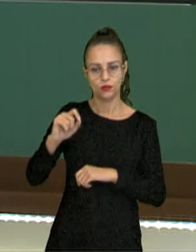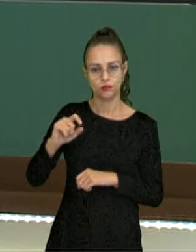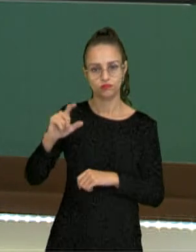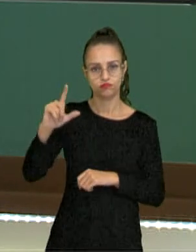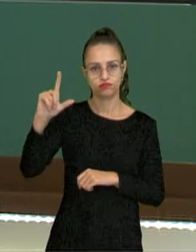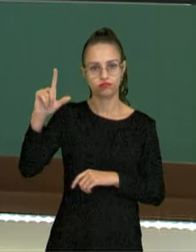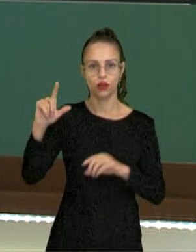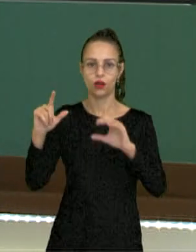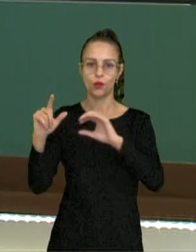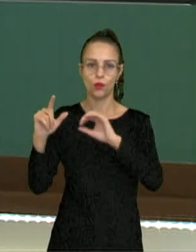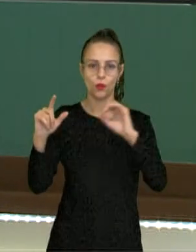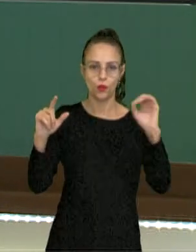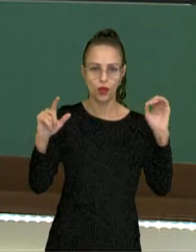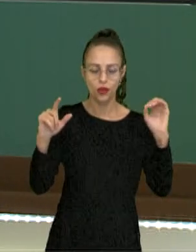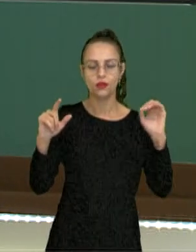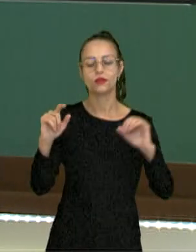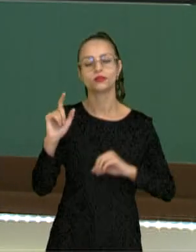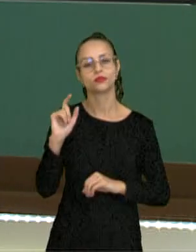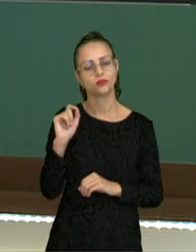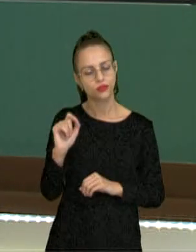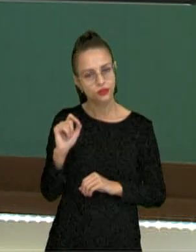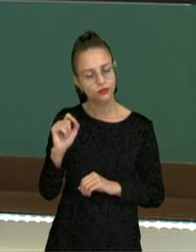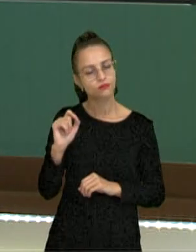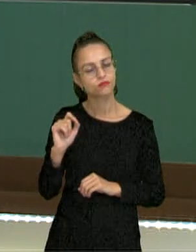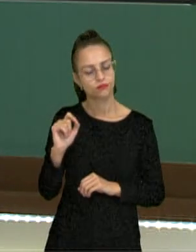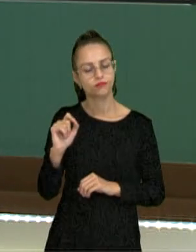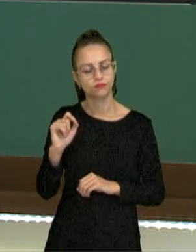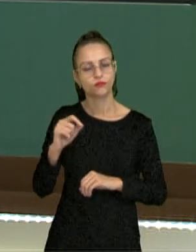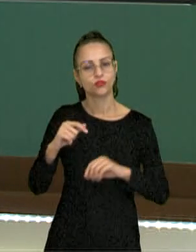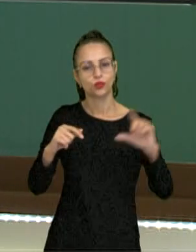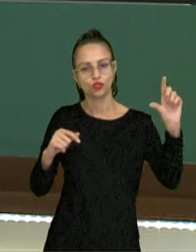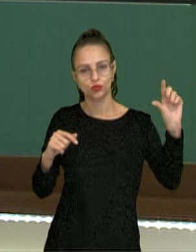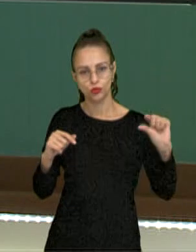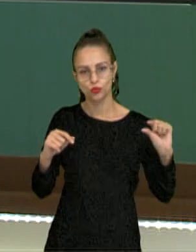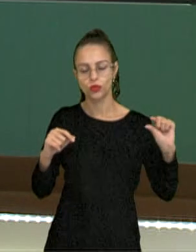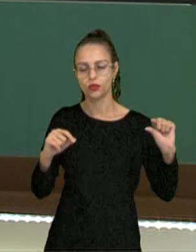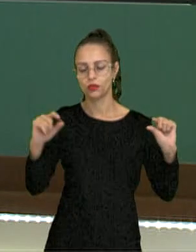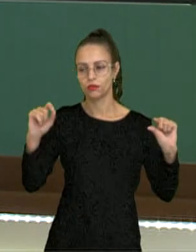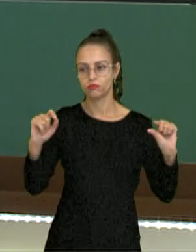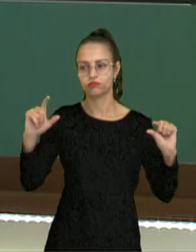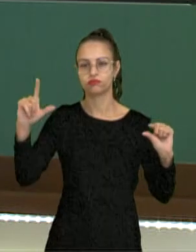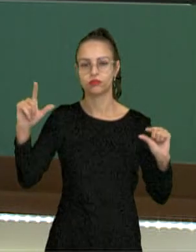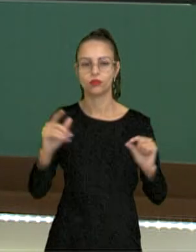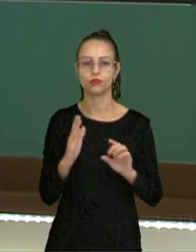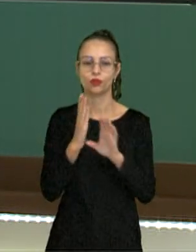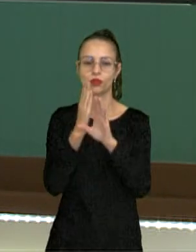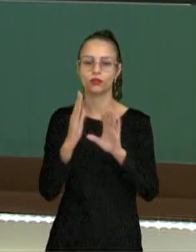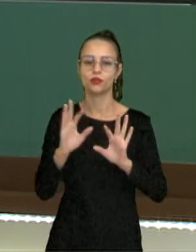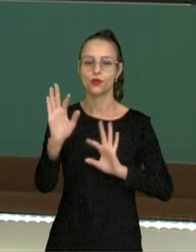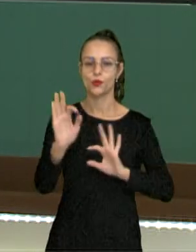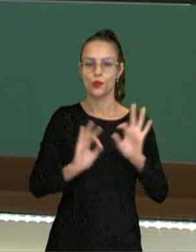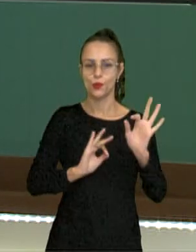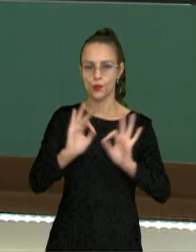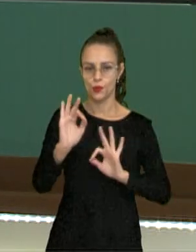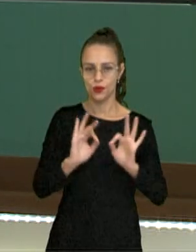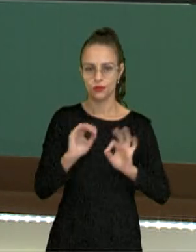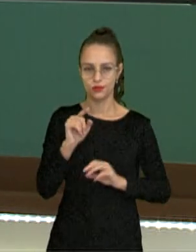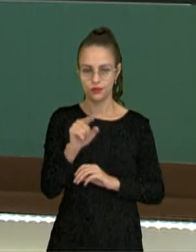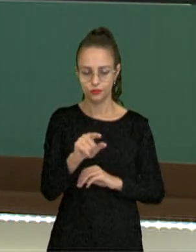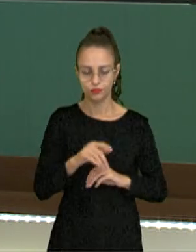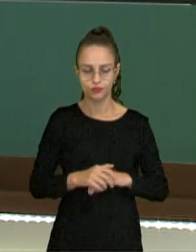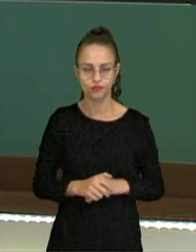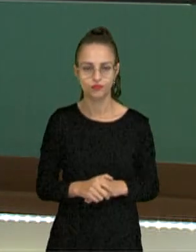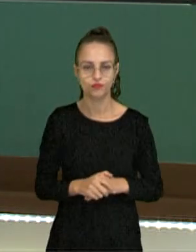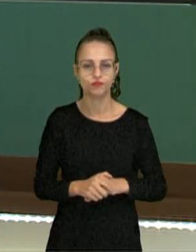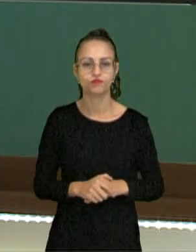for para oeste daquele ponto de referência, as horas vão diminuir, graças a essa organização dos fusos horários,